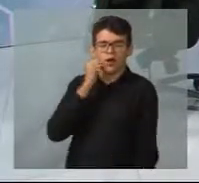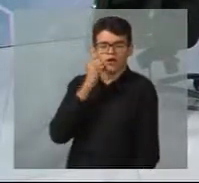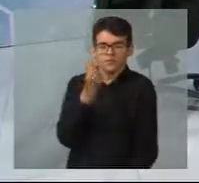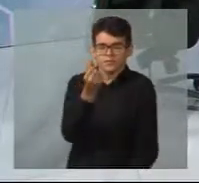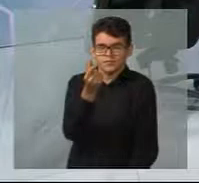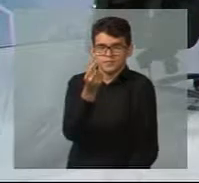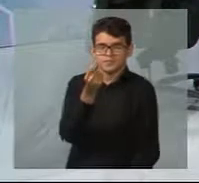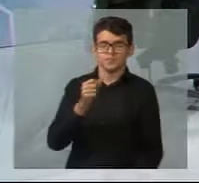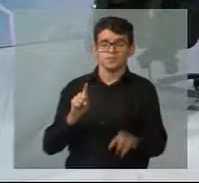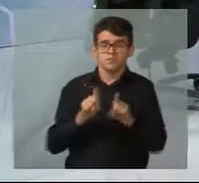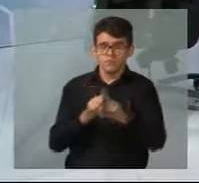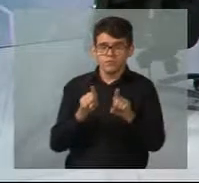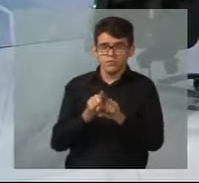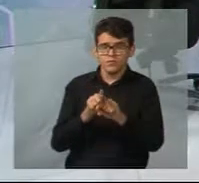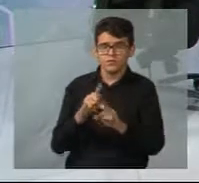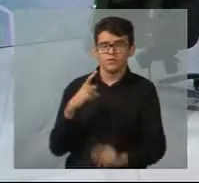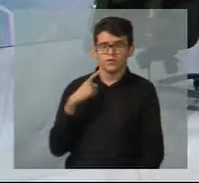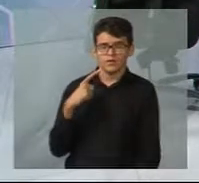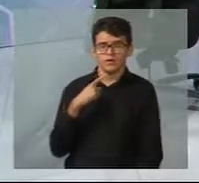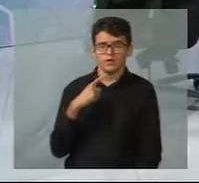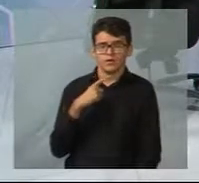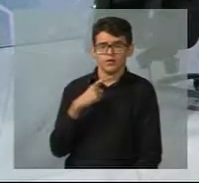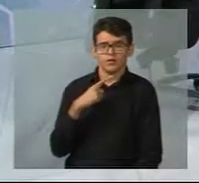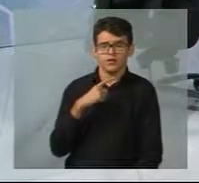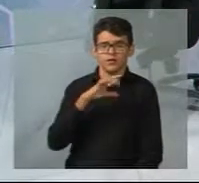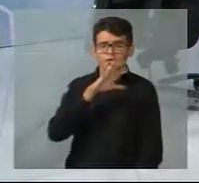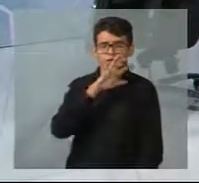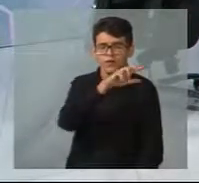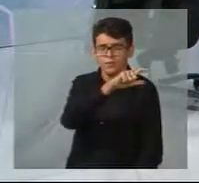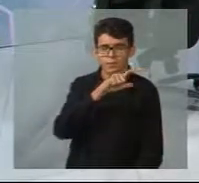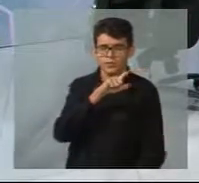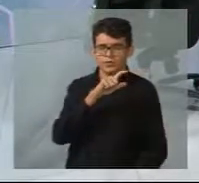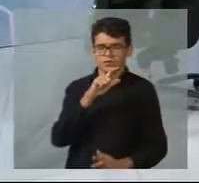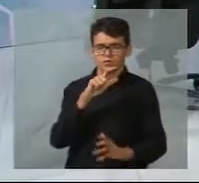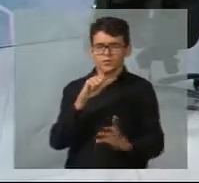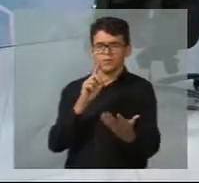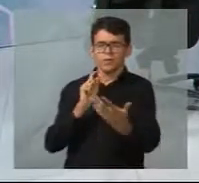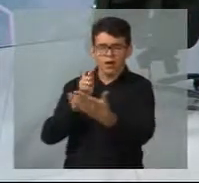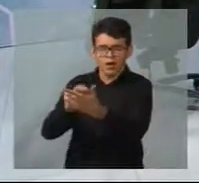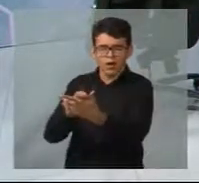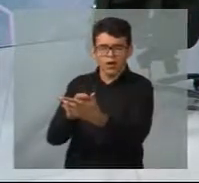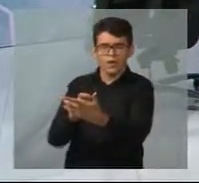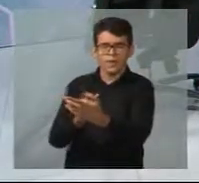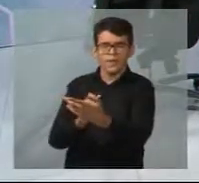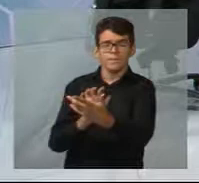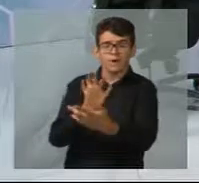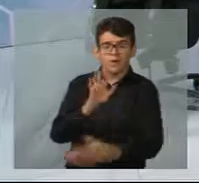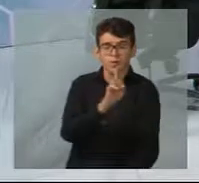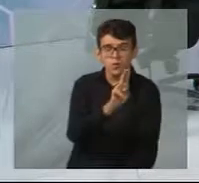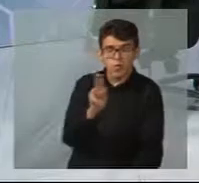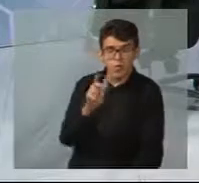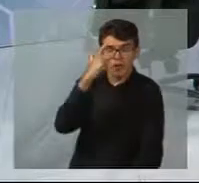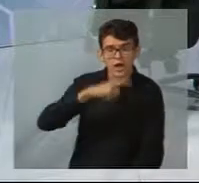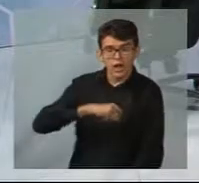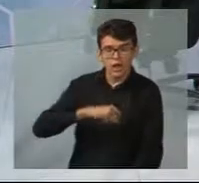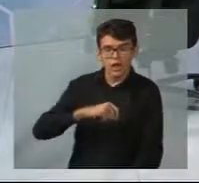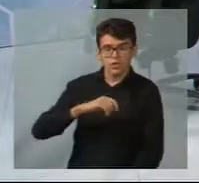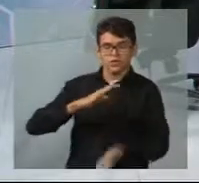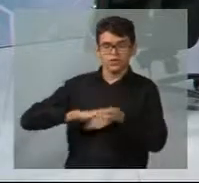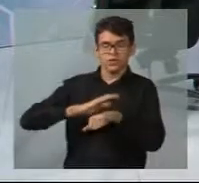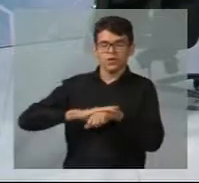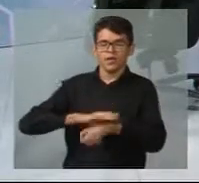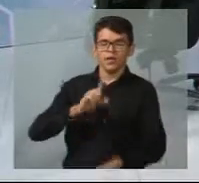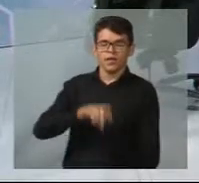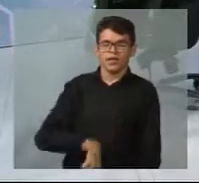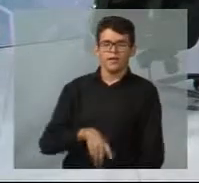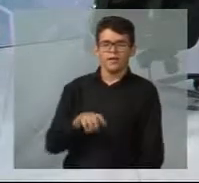renda, do imposto de renda de Dona Marisa, dizendo que o apartamento é dela. Então fica difícil dizer que não tem prova. Da OAS dizendo